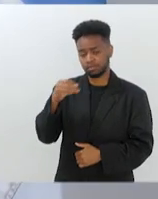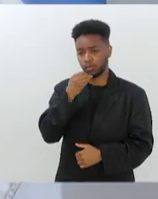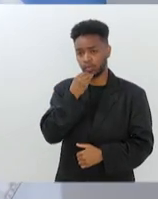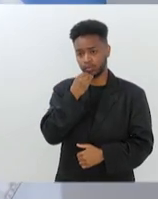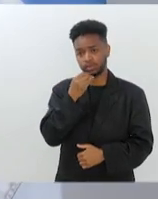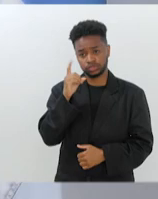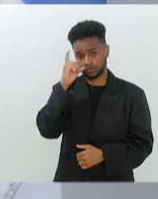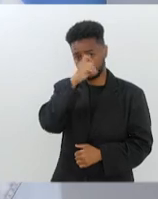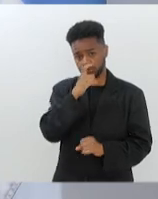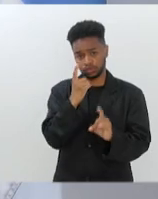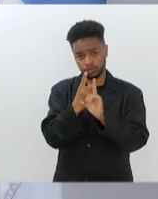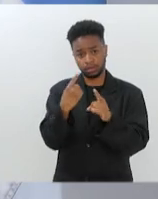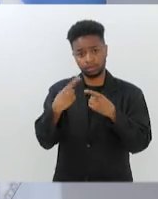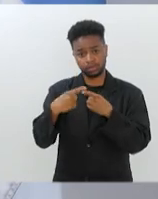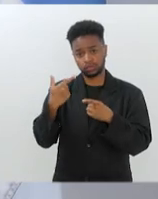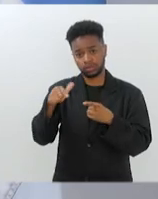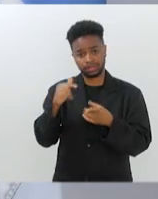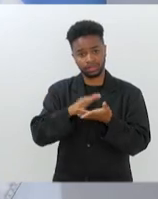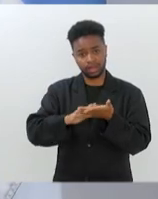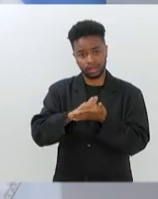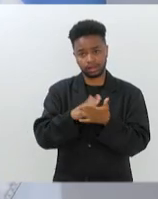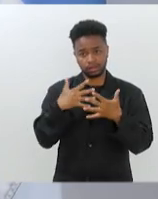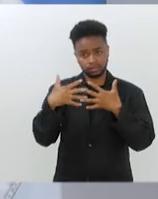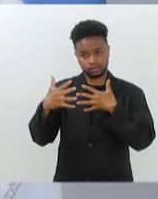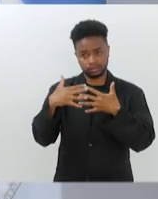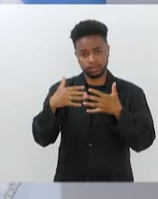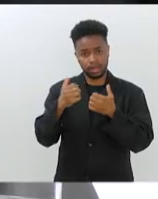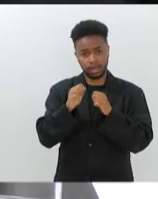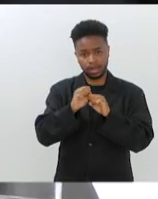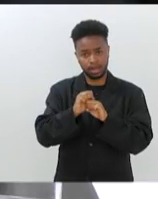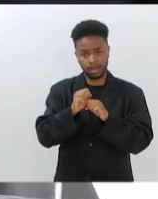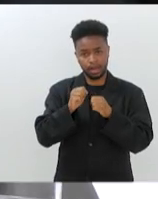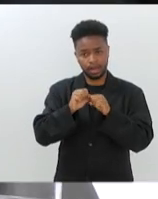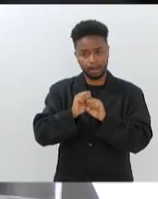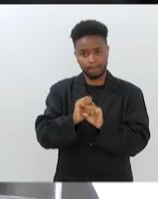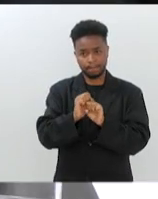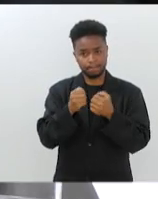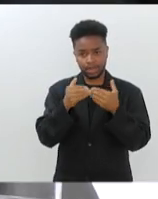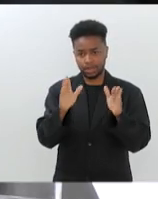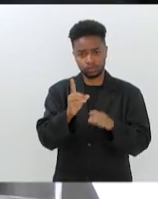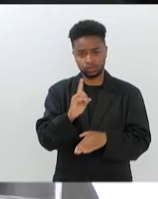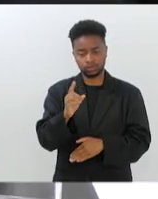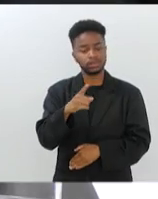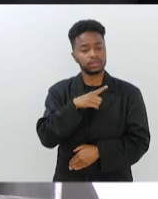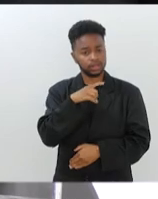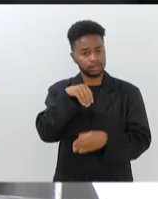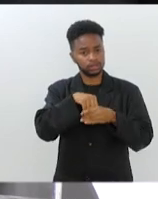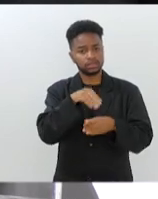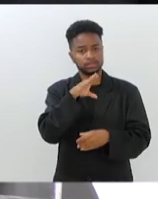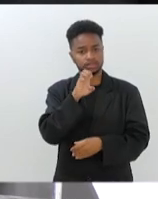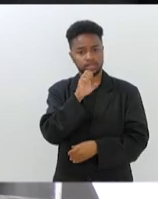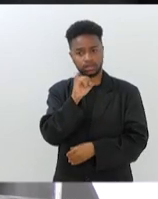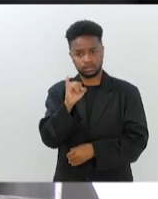difícil de achar porque não tem nada não tem nada aberto mas a gente deu uma garimpada tud aberto a gente deu uma garimpada Tudo aberto não